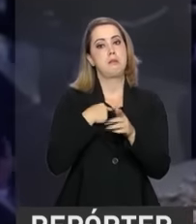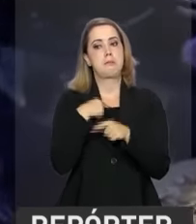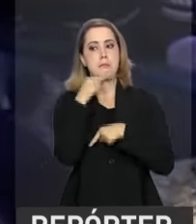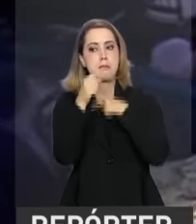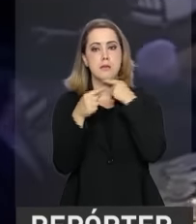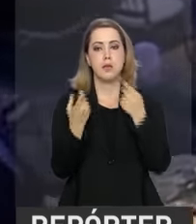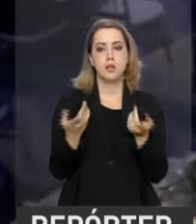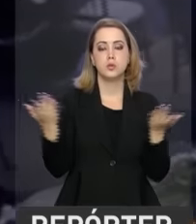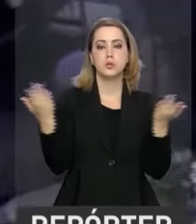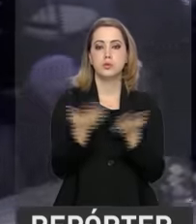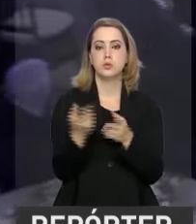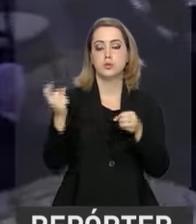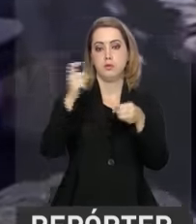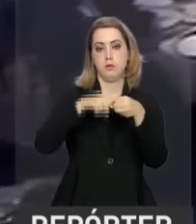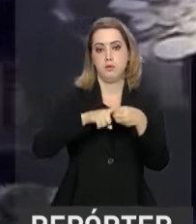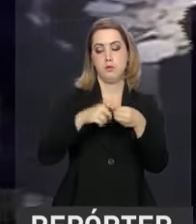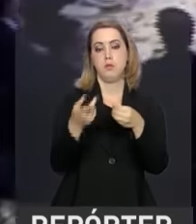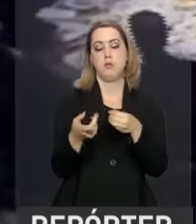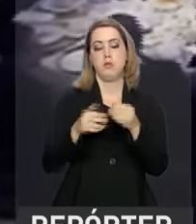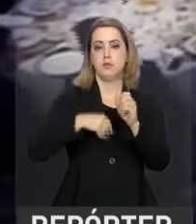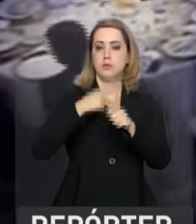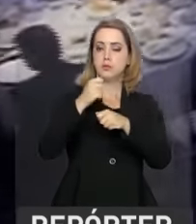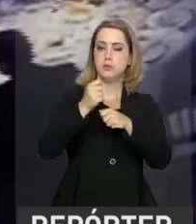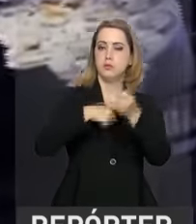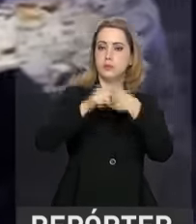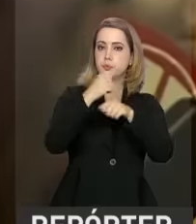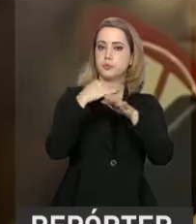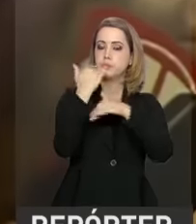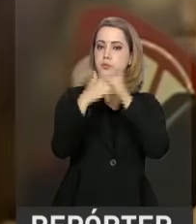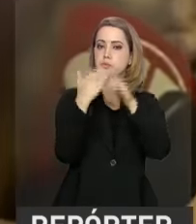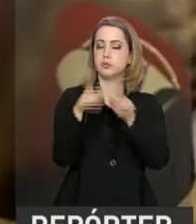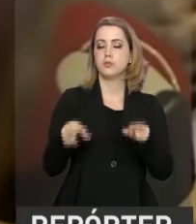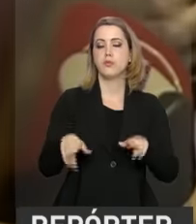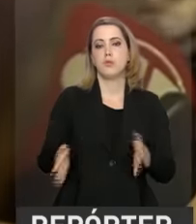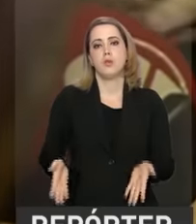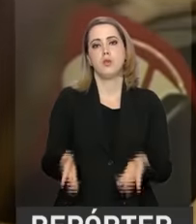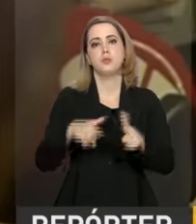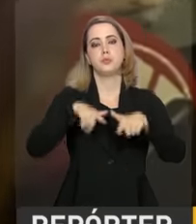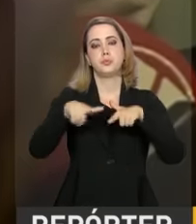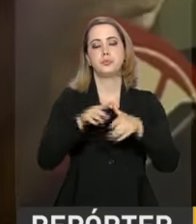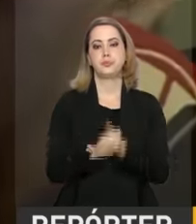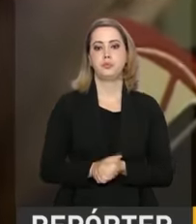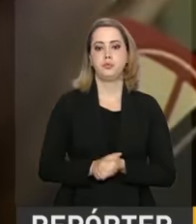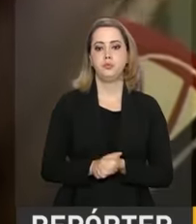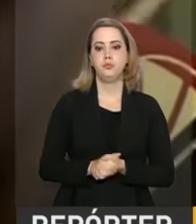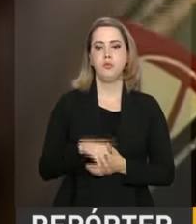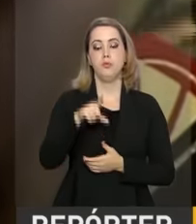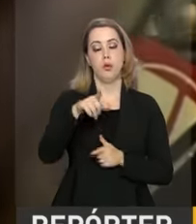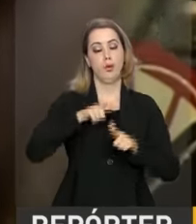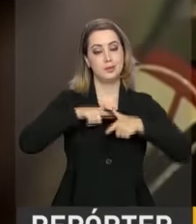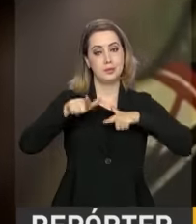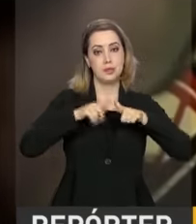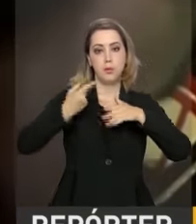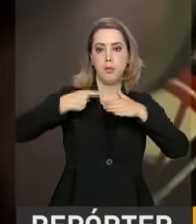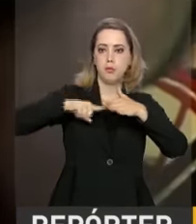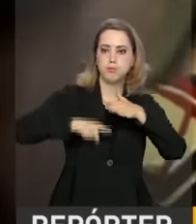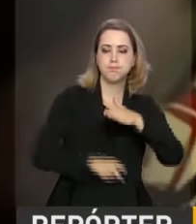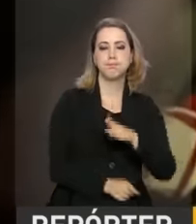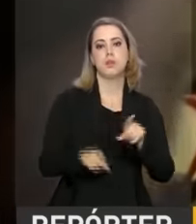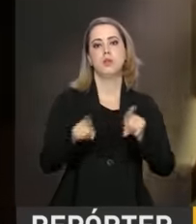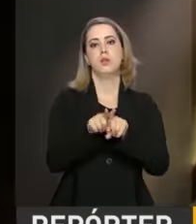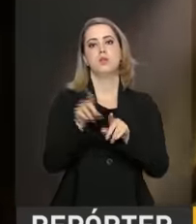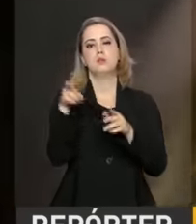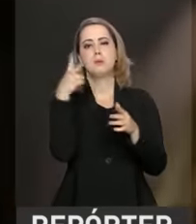ajuda na recuperação da economia e geração de empregos. É um trabalho de profundidade, é um trabalho que, em última